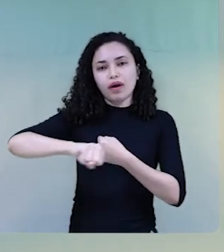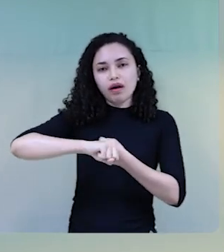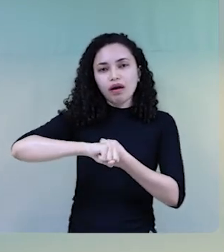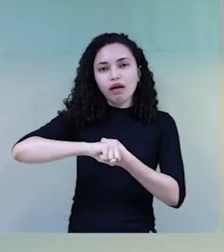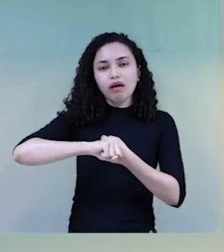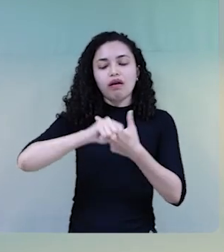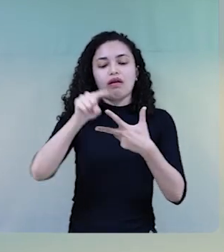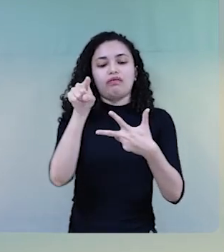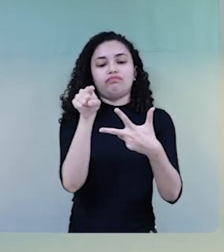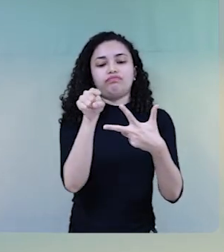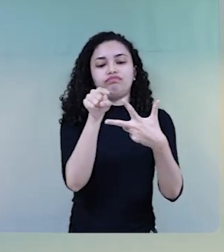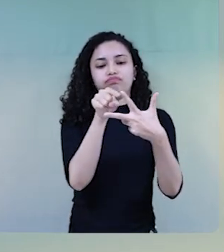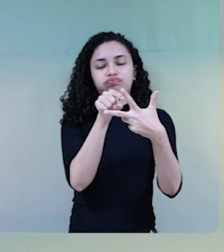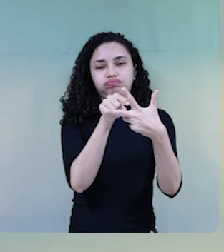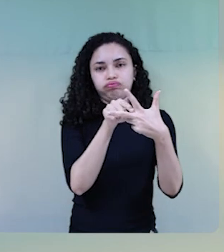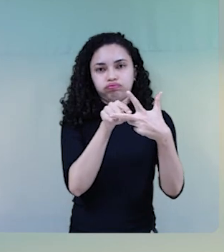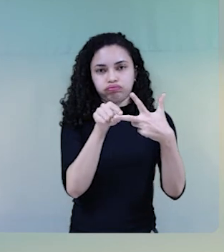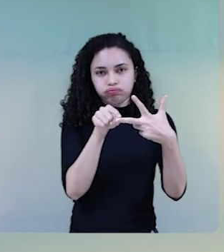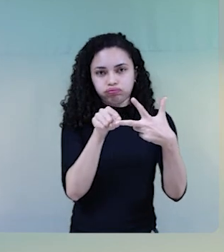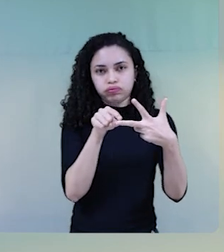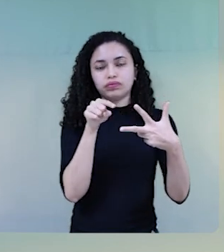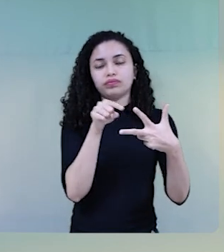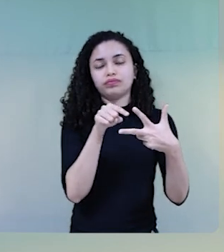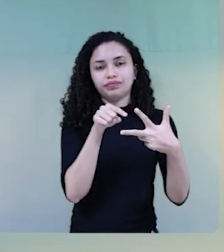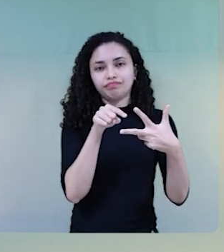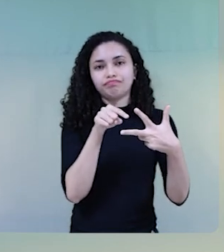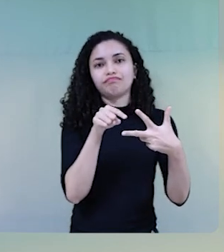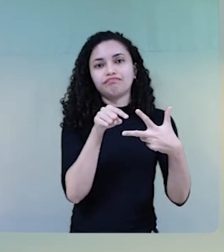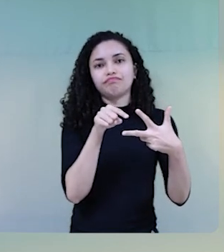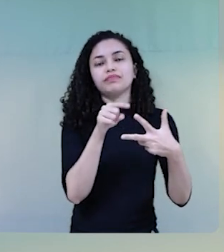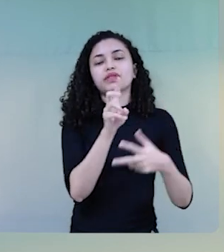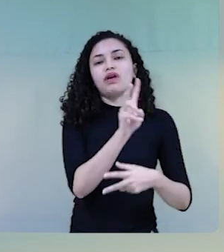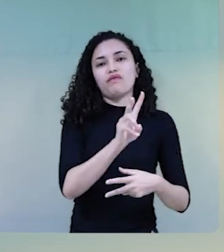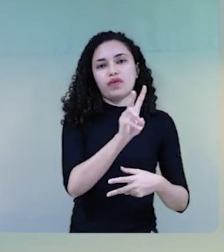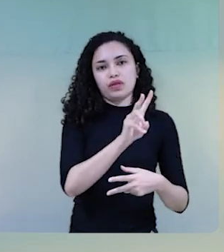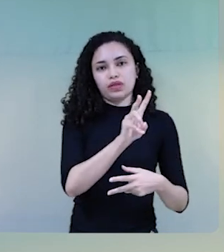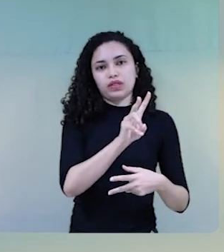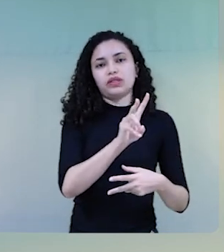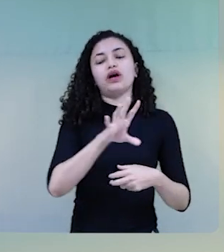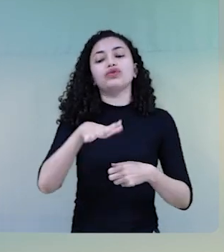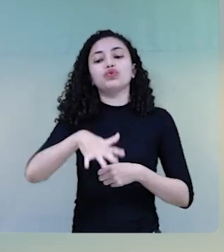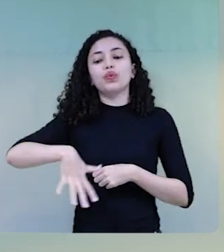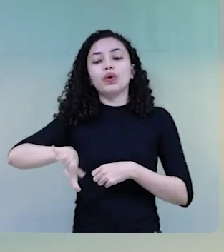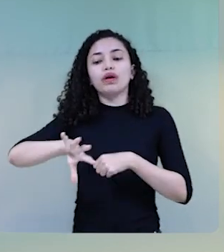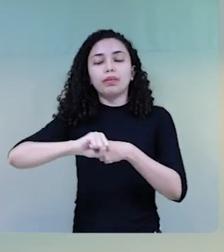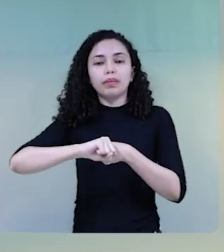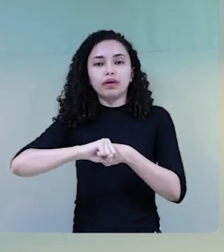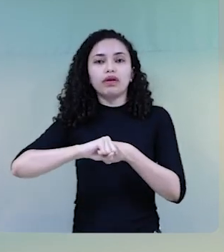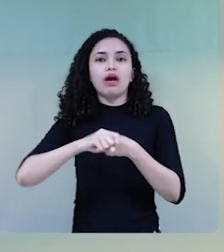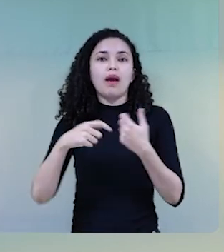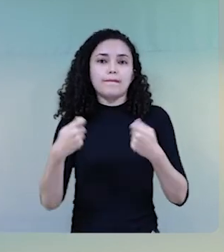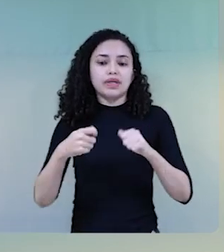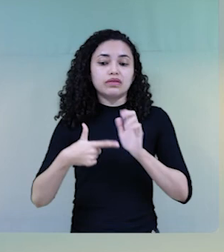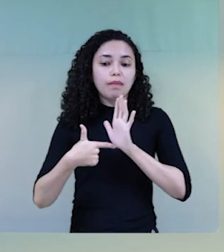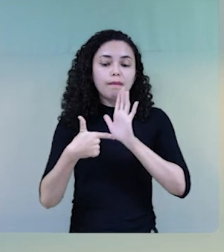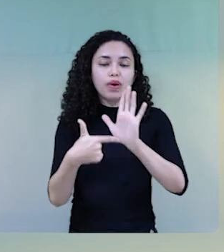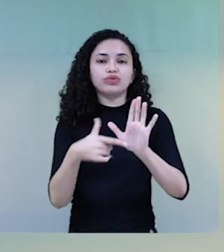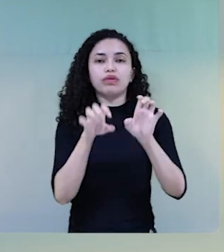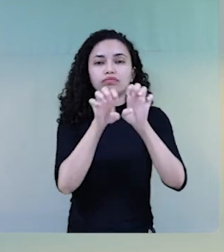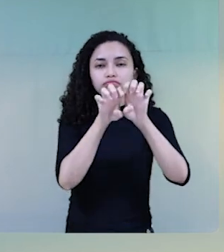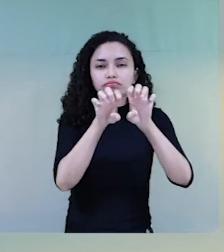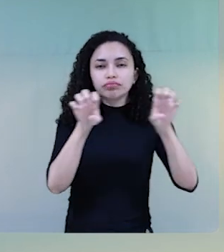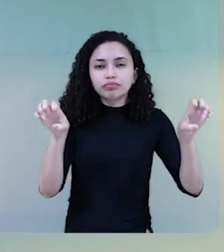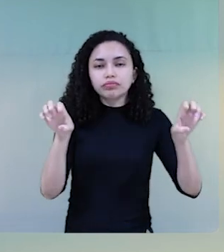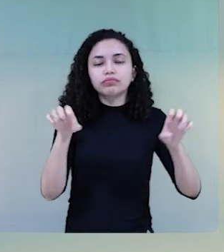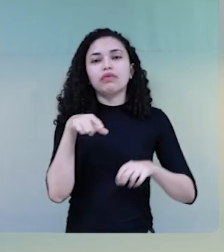Então, esse ângulo que existe entre a velocidade e o campo magnético, ele tem que ser colocado nessa expressão, tá? Então, isso aqui é